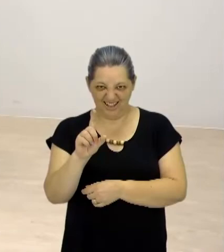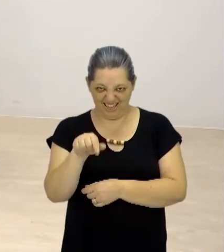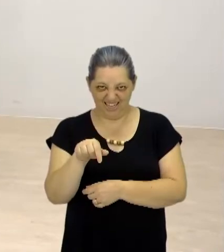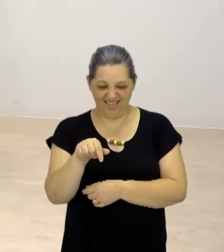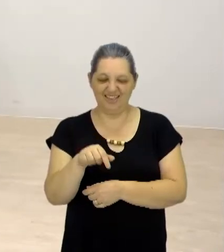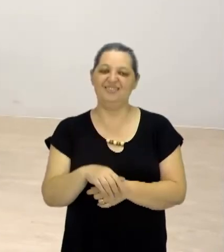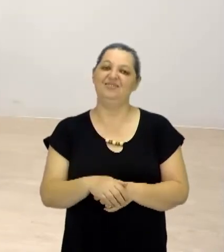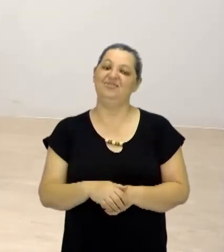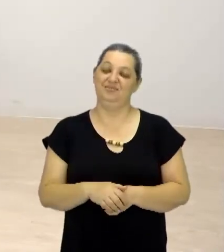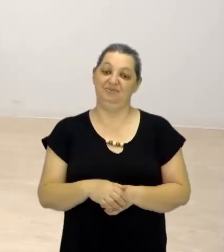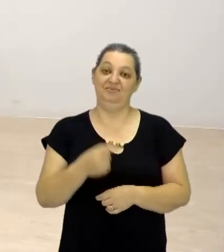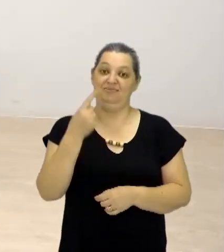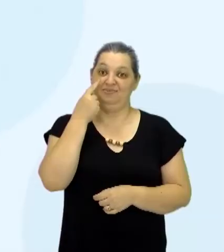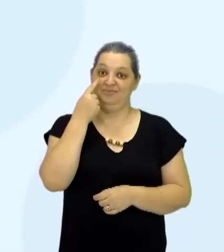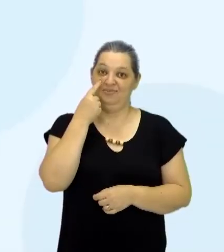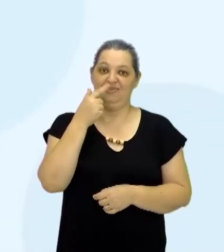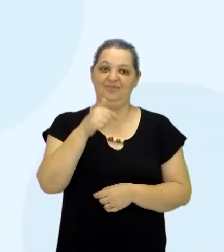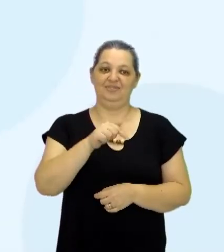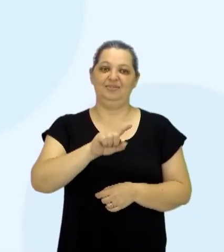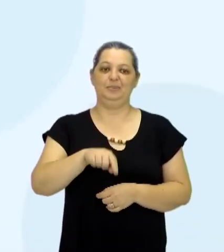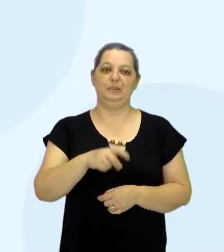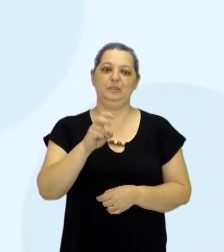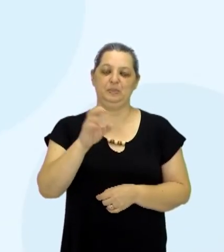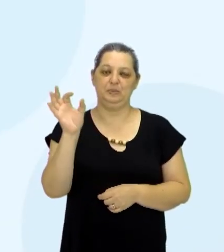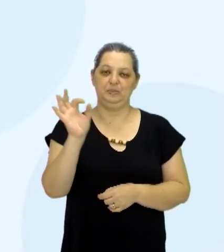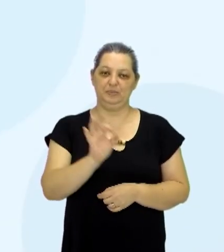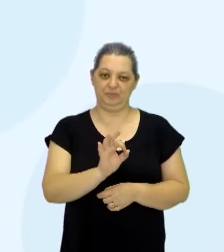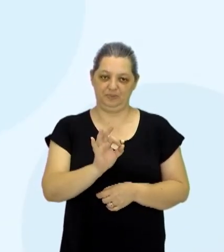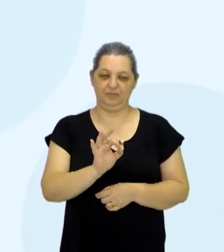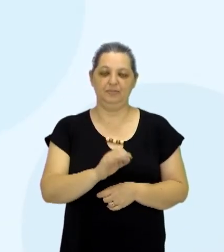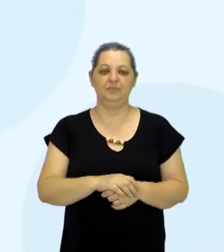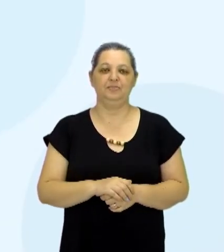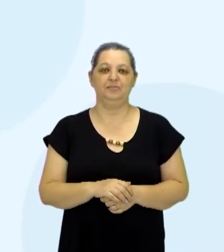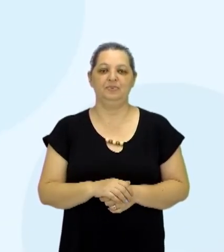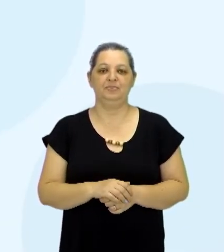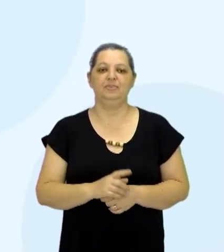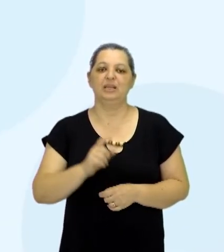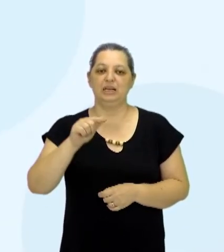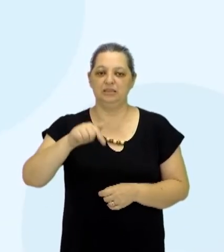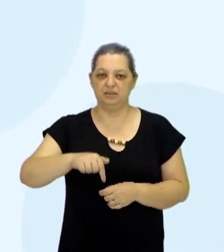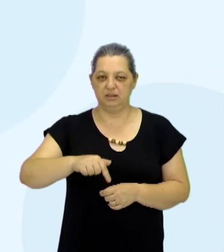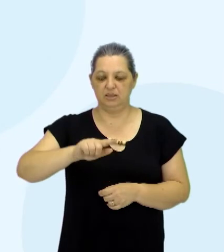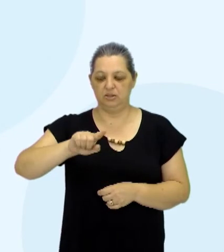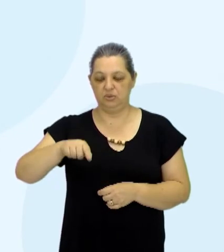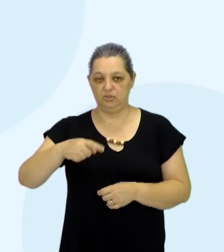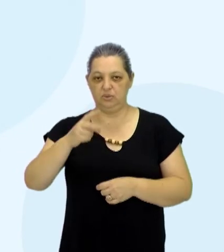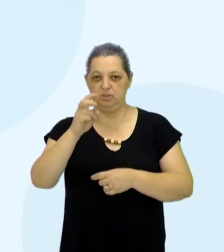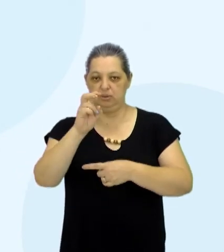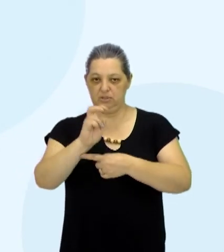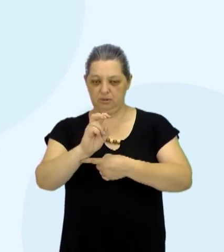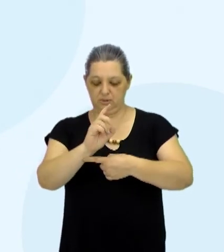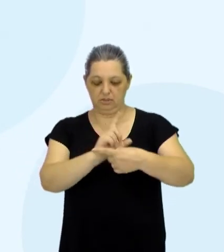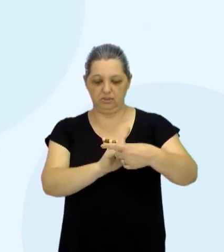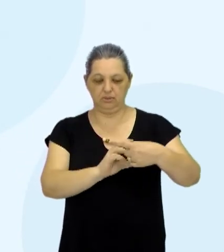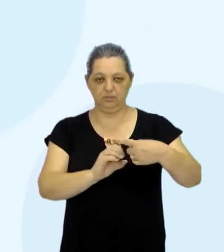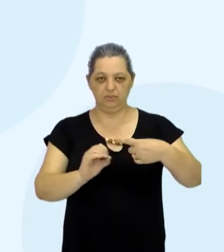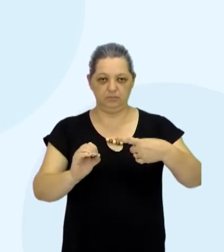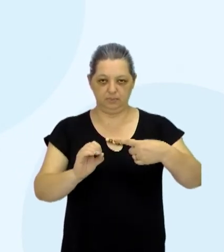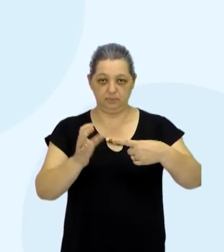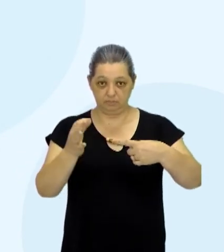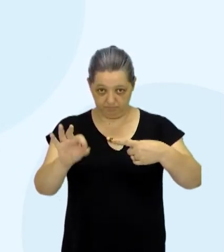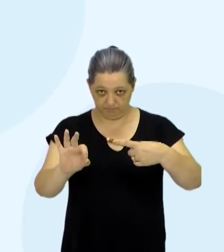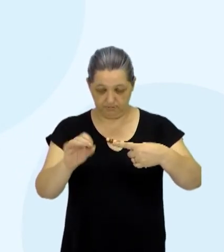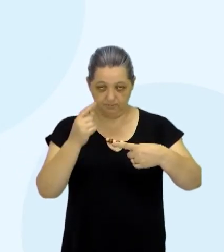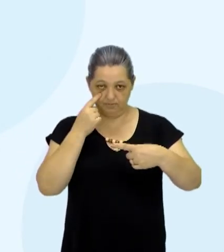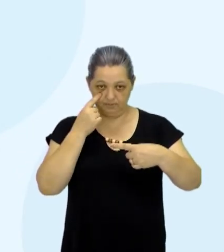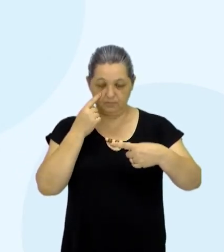mesmo. Ó, então, 7,5%, a gente vai escrever 7,5 sobre 100. Tudo bem? Ah,